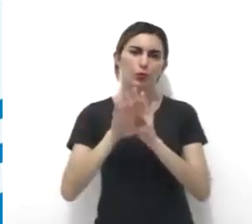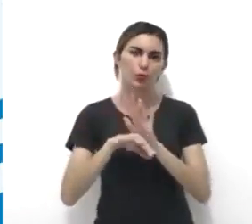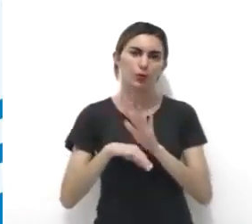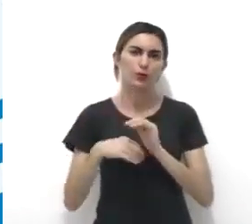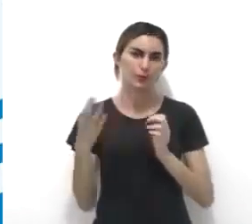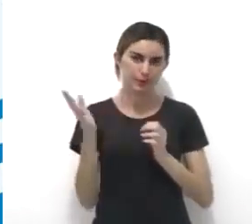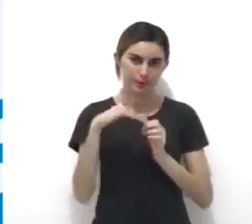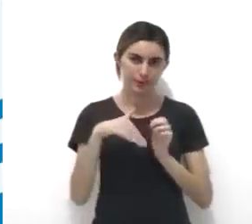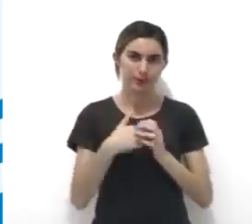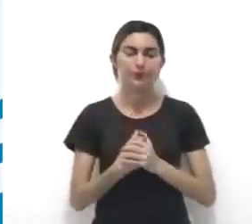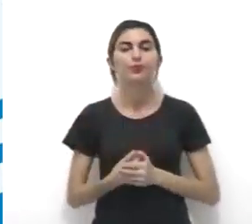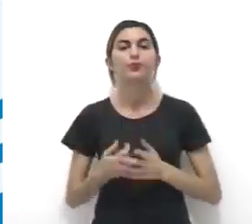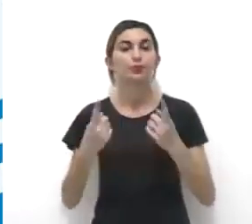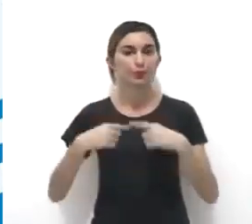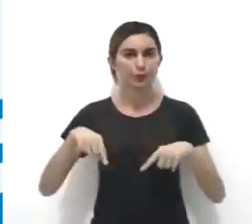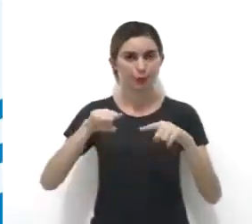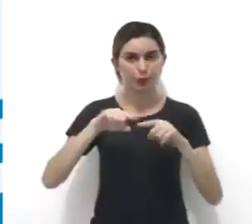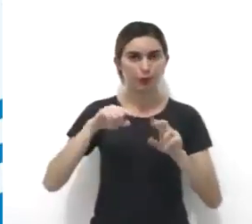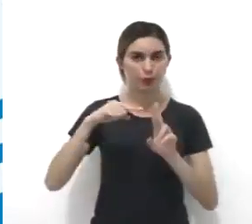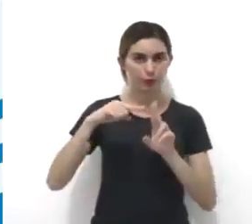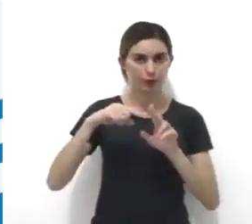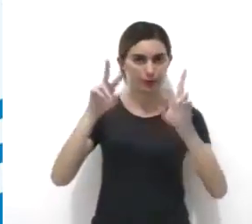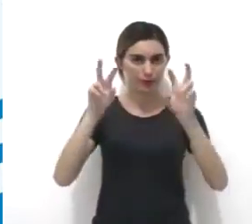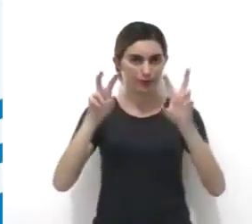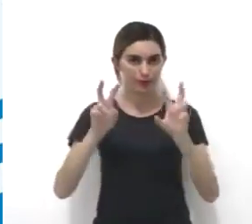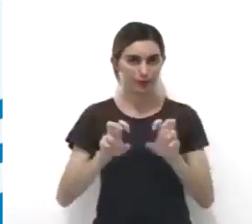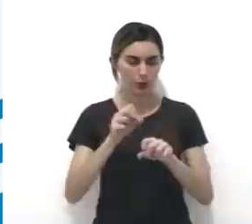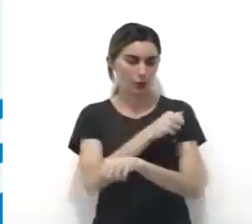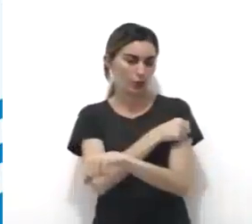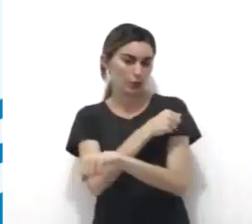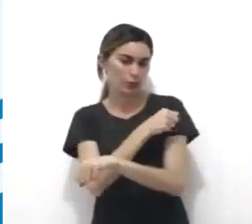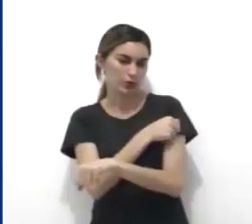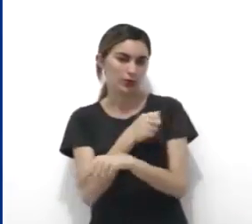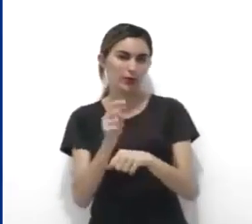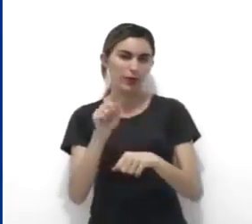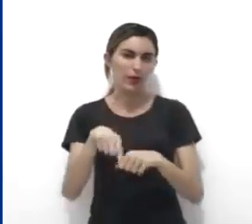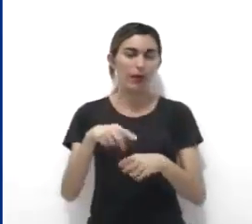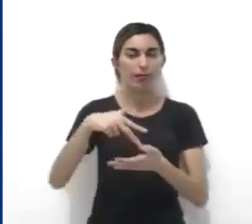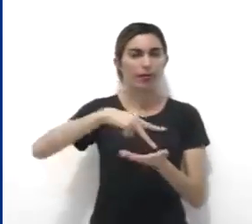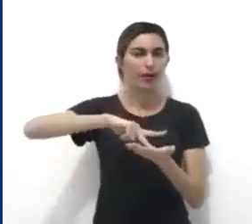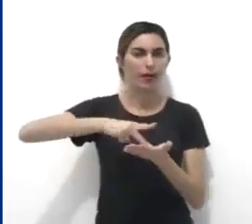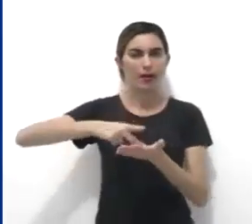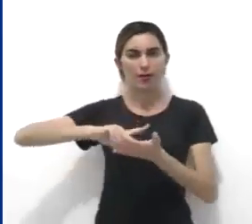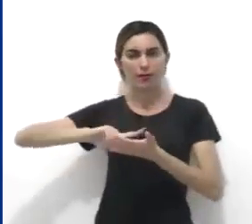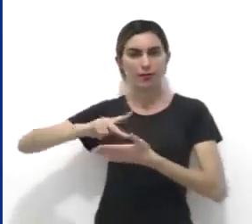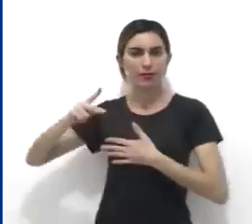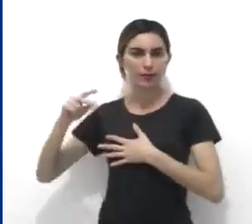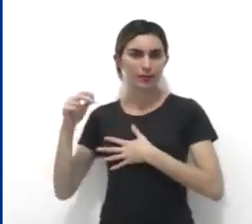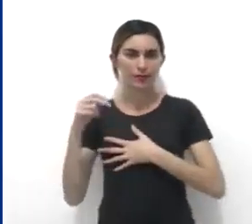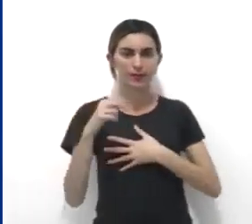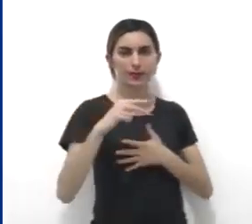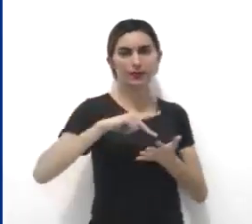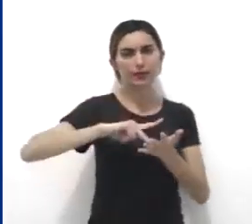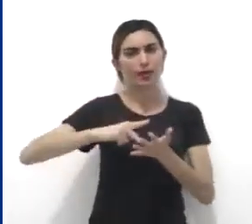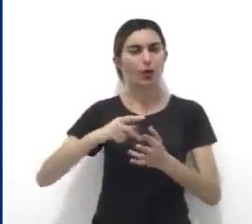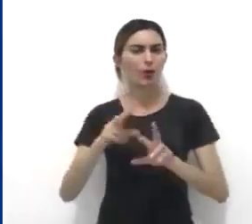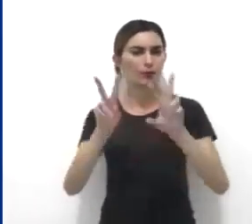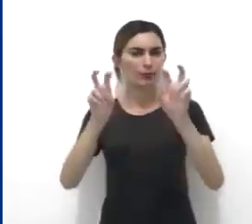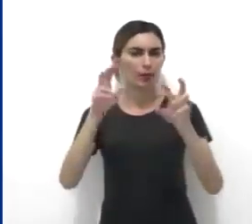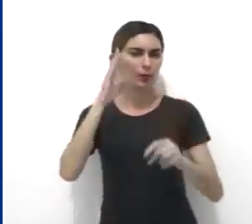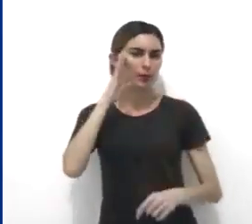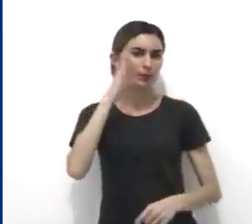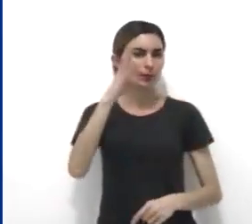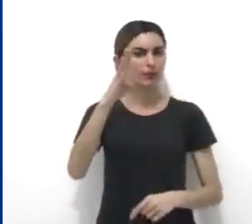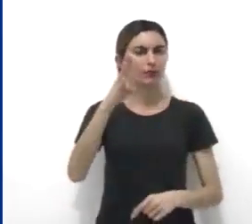curricular. Vamos lá? A nossa unidade temática para os 8º anos é a dança. Isso mesmo, como